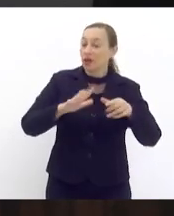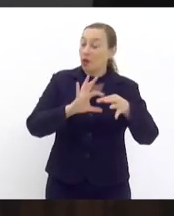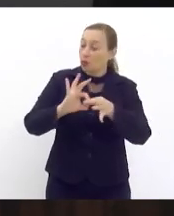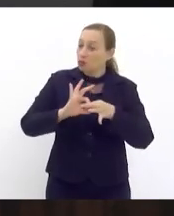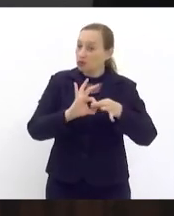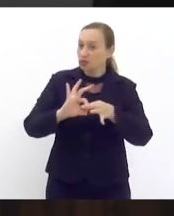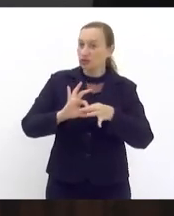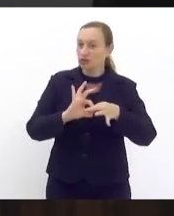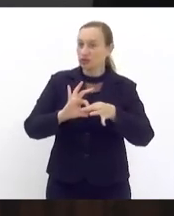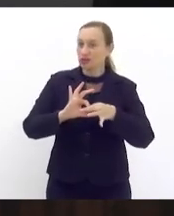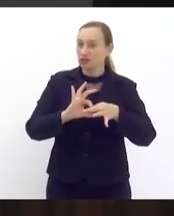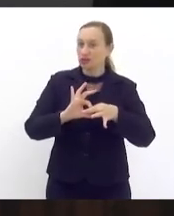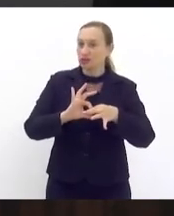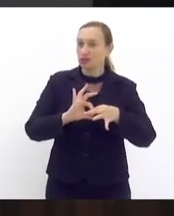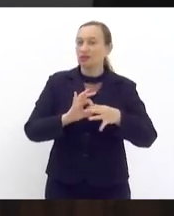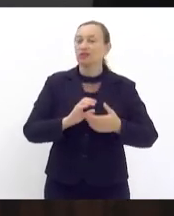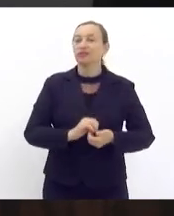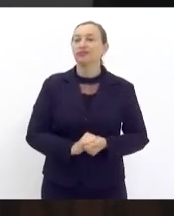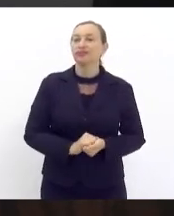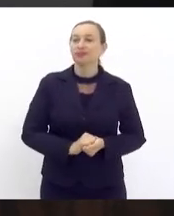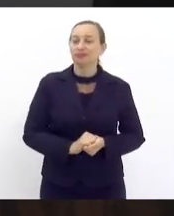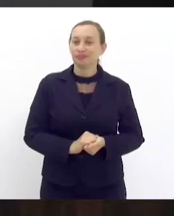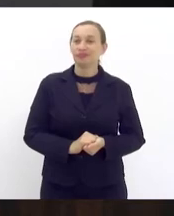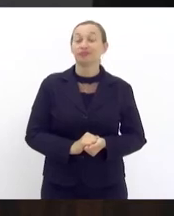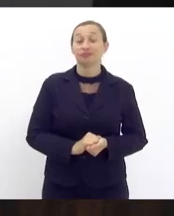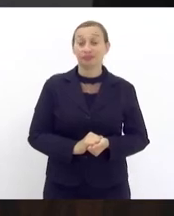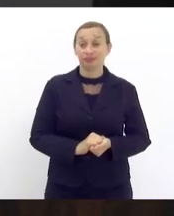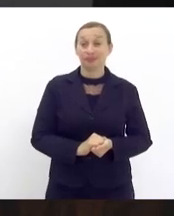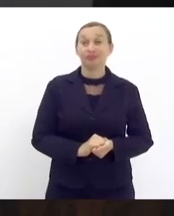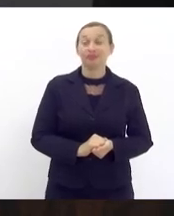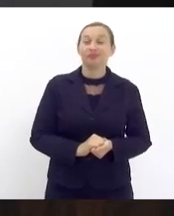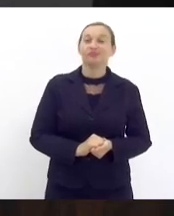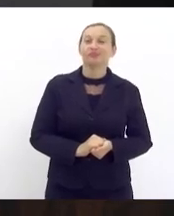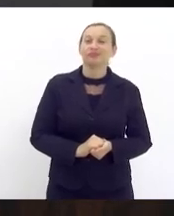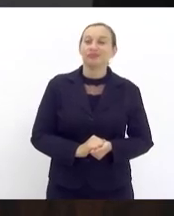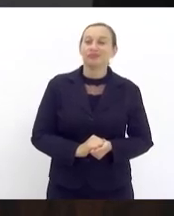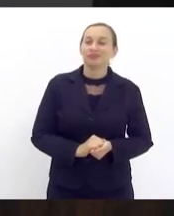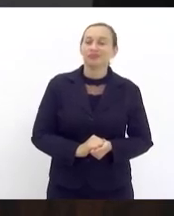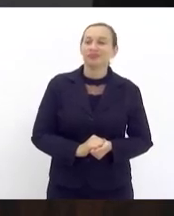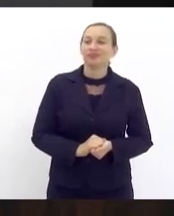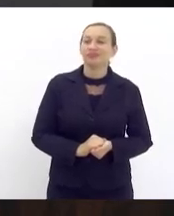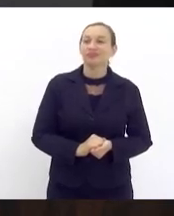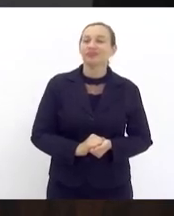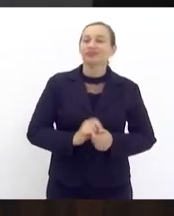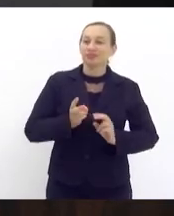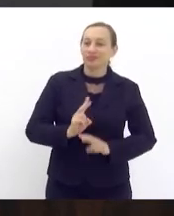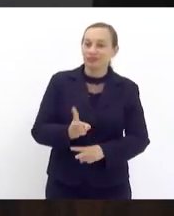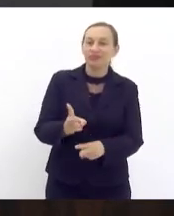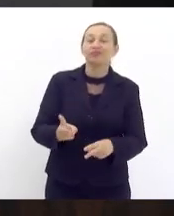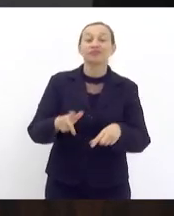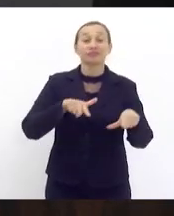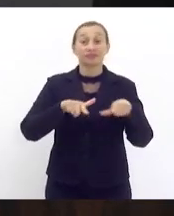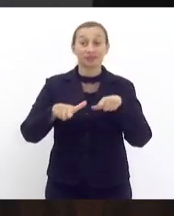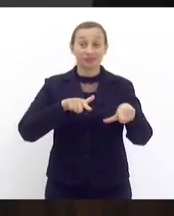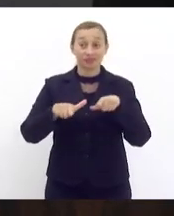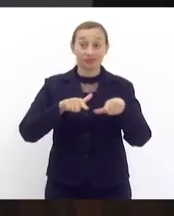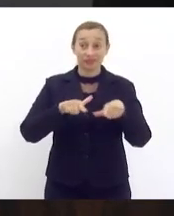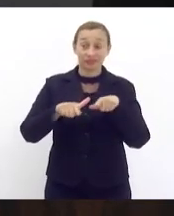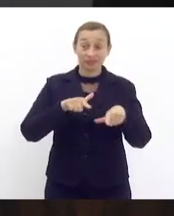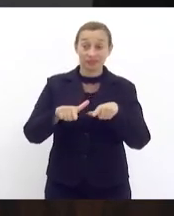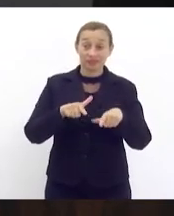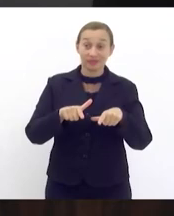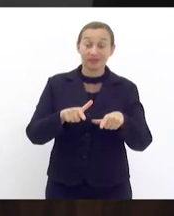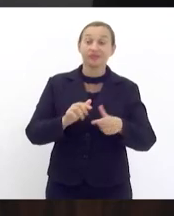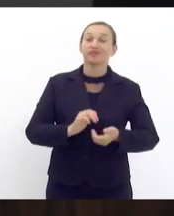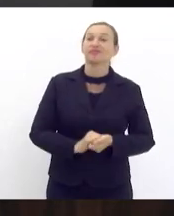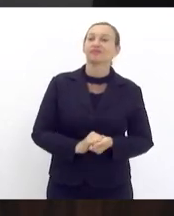nosso nome Deputado Fred Pacheco né através do irmão dele dando continuidade no trabalho ele teve lá